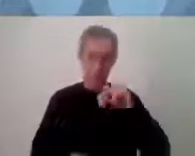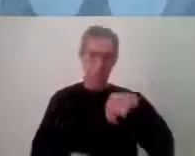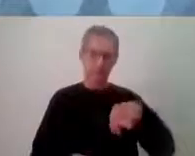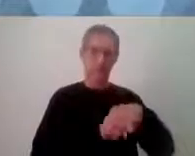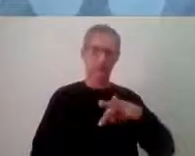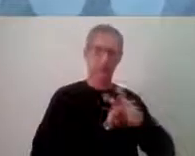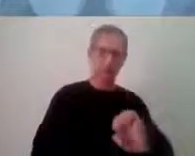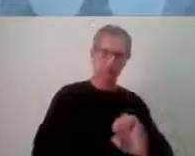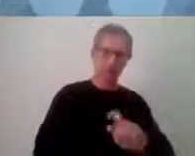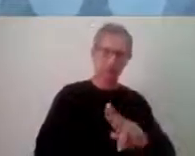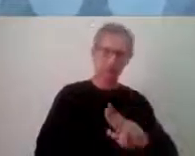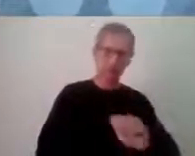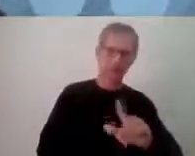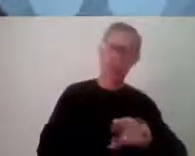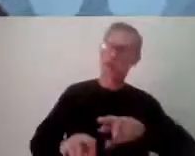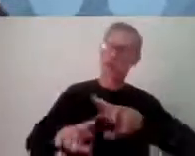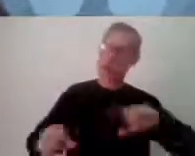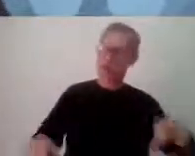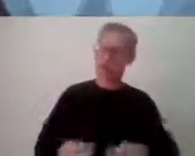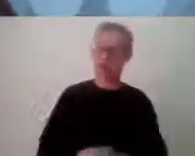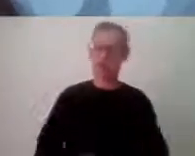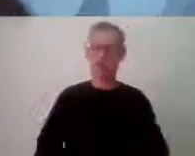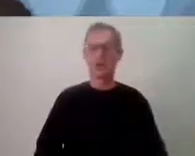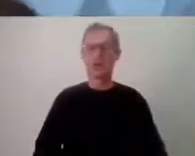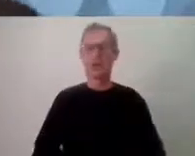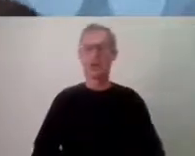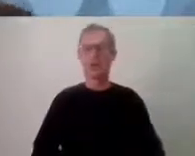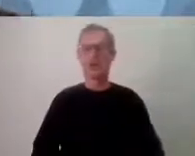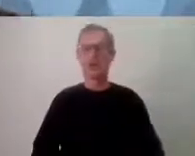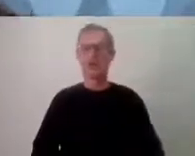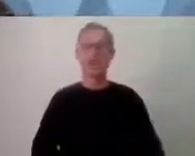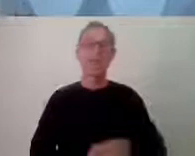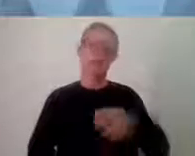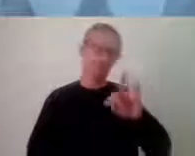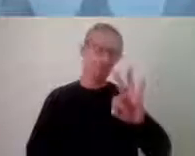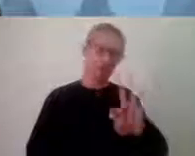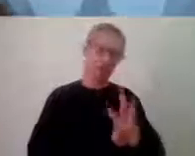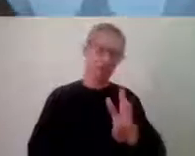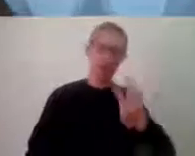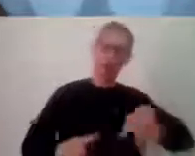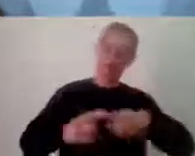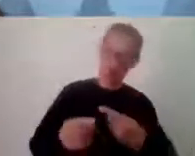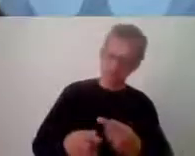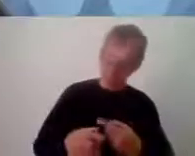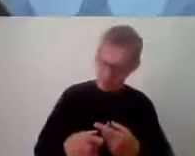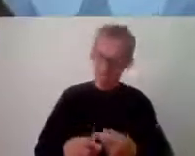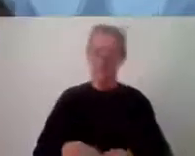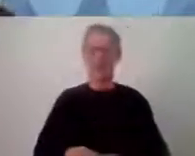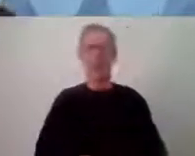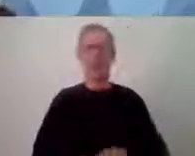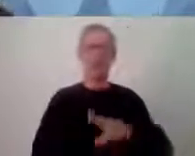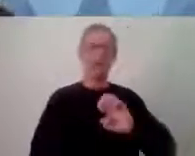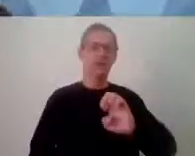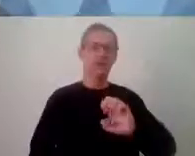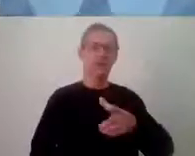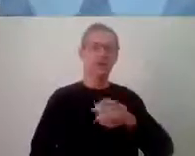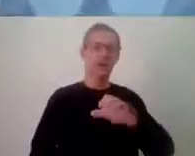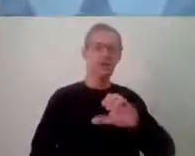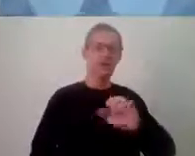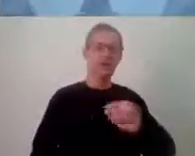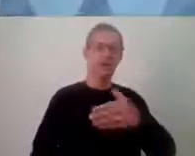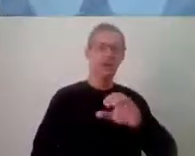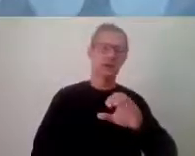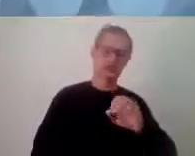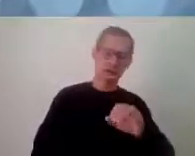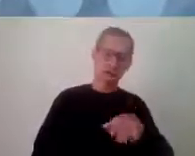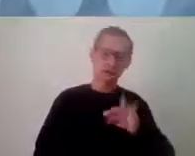de outra variável, um t, um w, e aí ele vai estar lá, olha, em relação a t, em relação a w. Então, esse dx ele é essencial